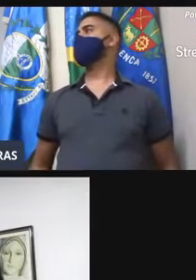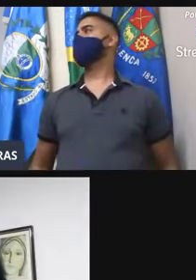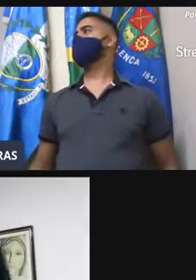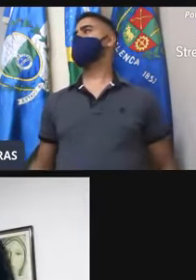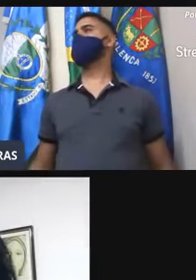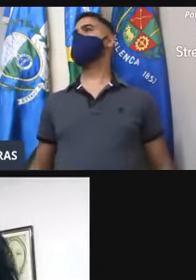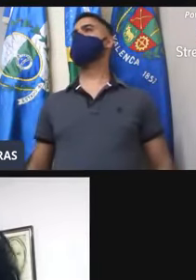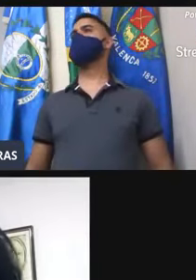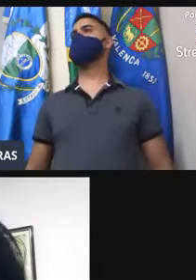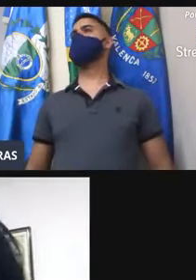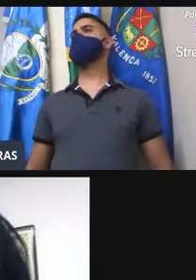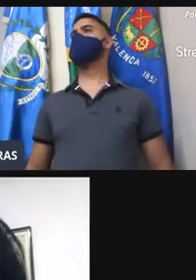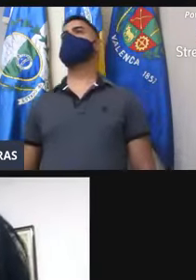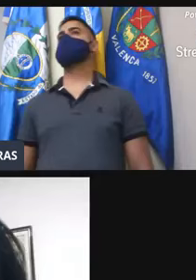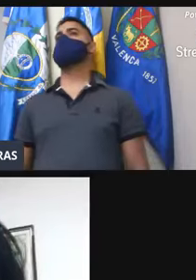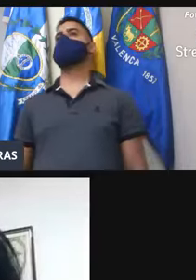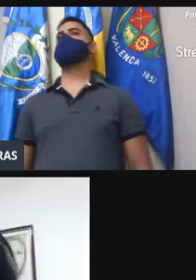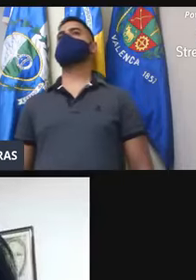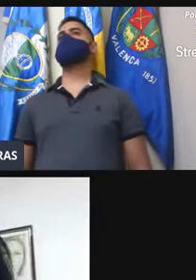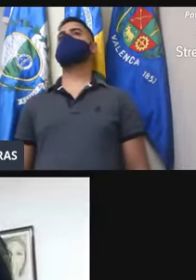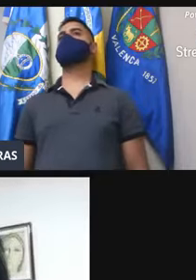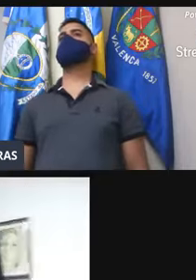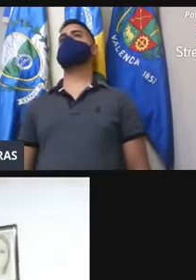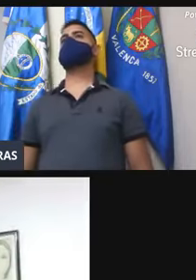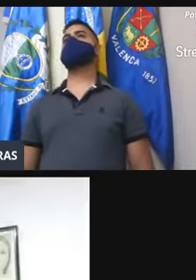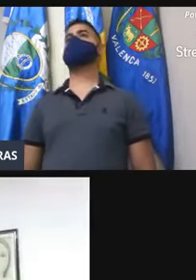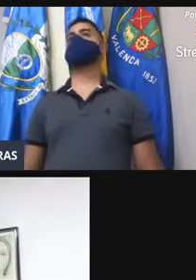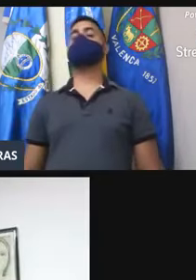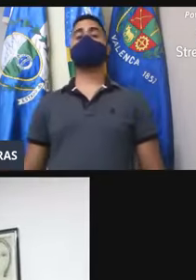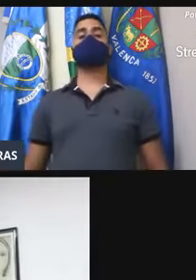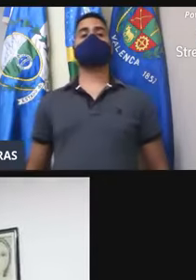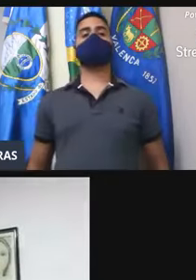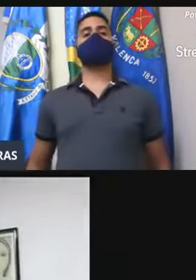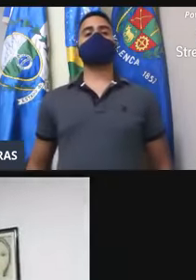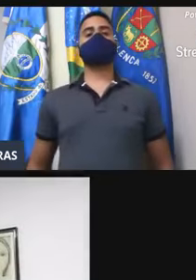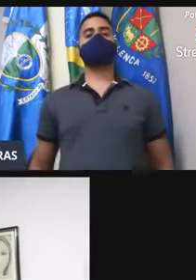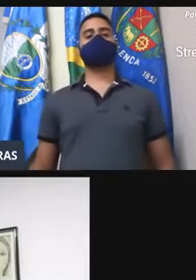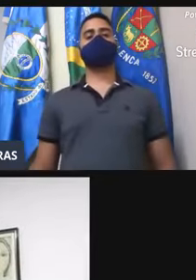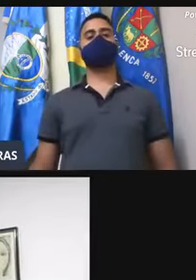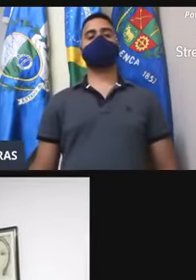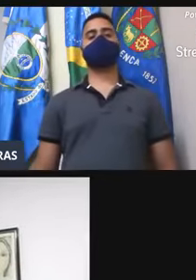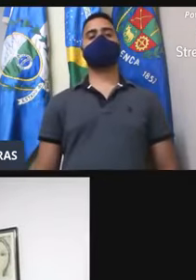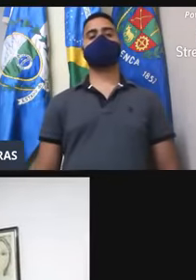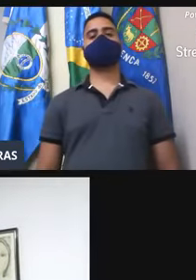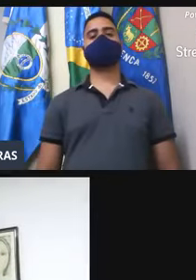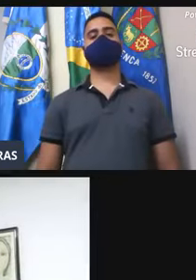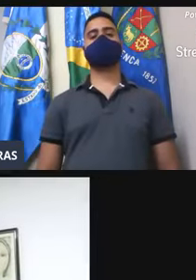Próximo vereador, vereadora Fabiane Vasconcelos.